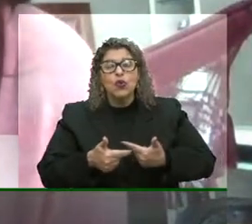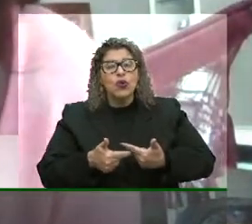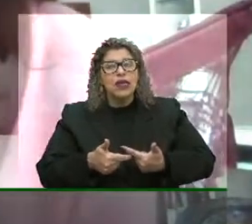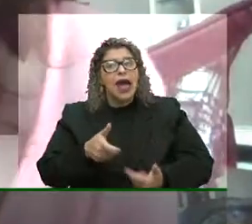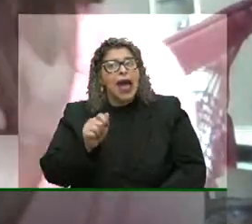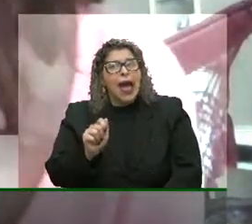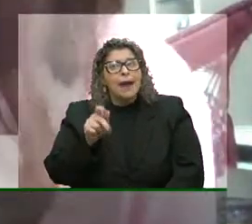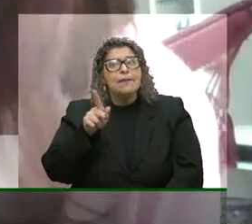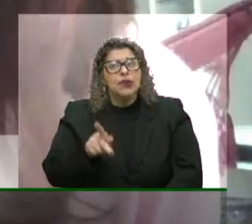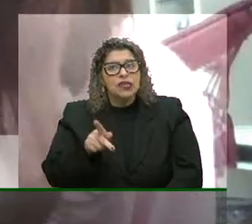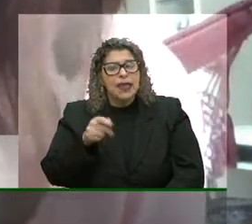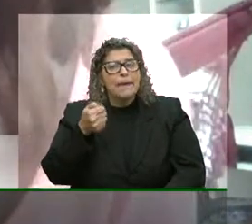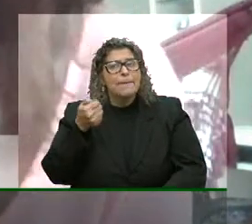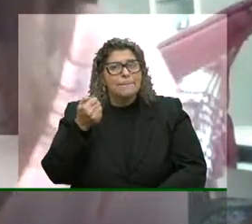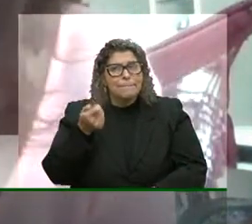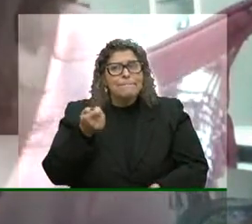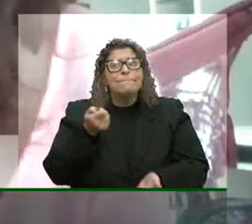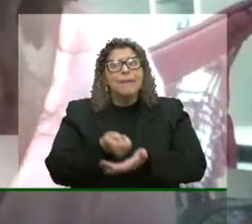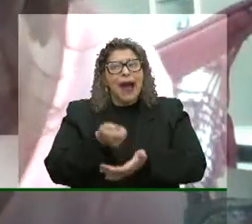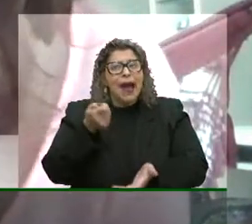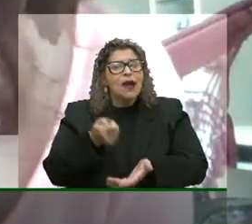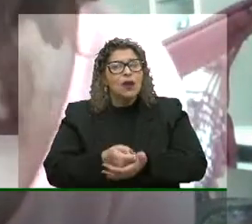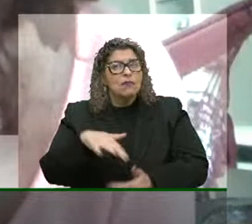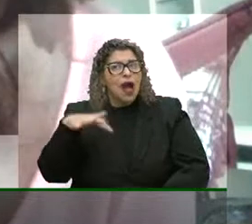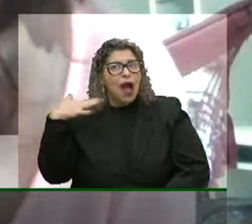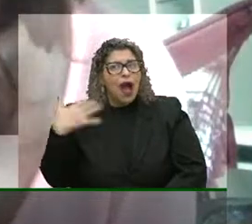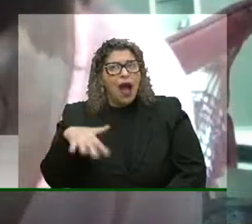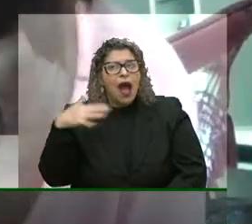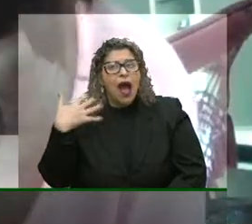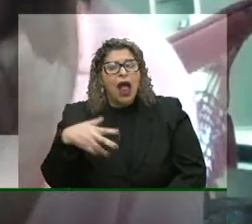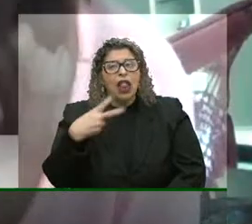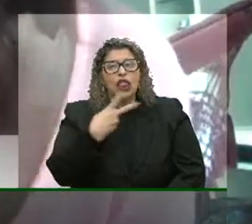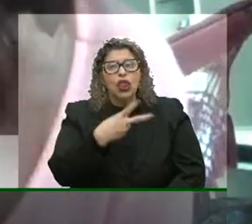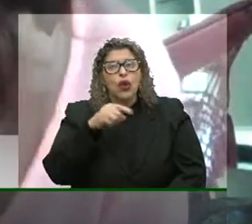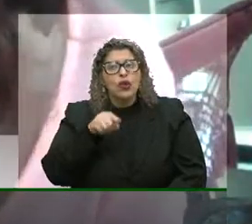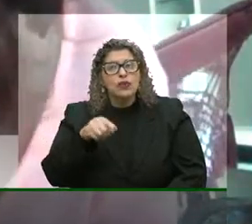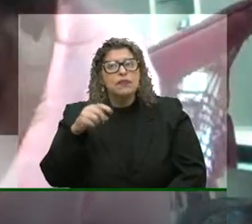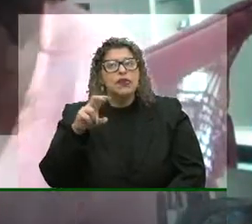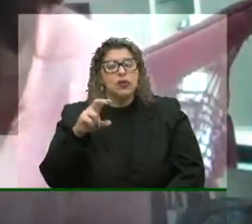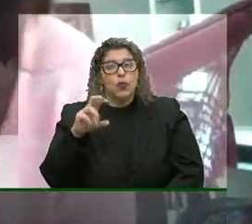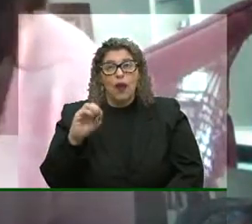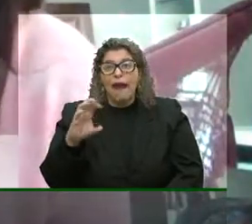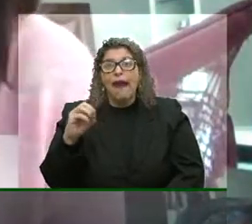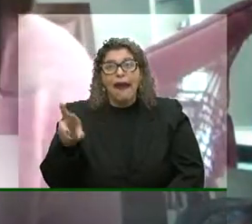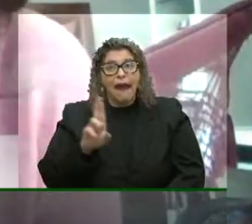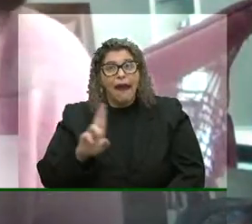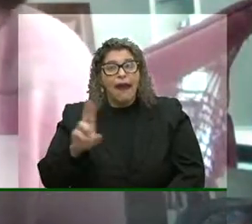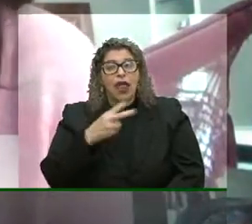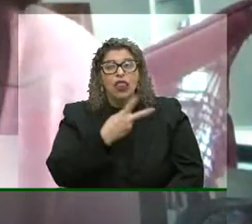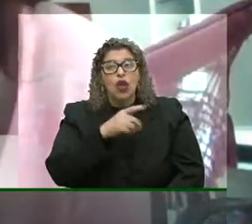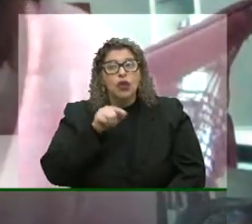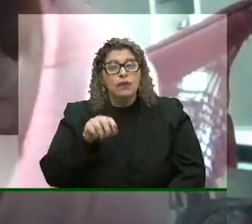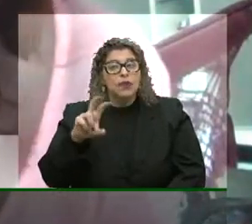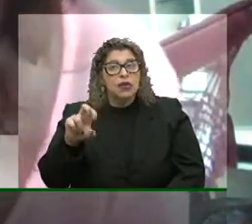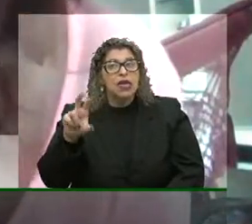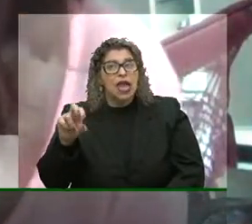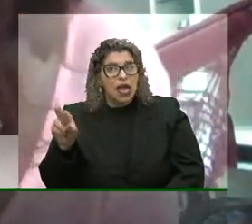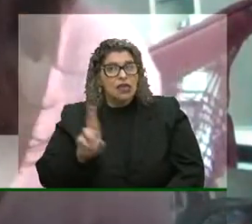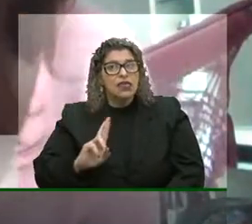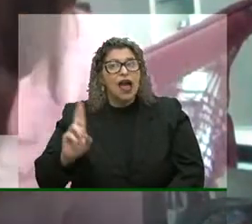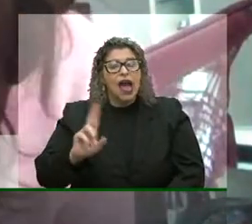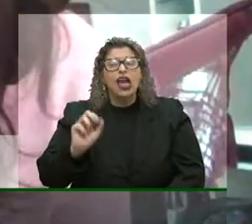aposentadas, que hoje pagam mais por sua aposentadoria, de R$ 2.000, R$ 2.500, R$ 3.000, idosos. Além